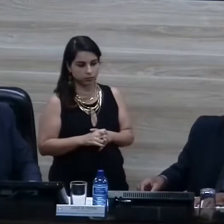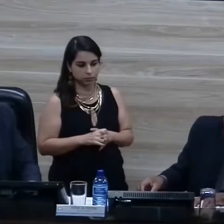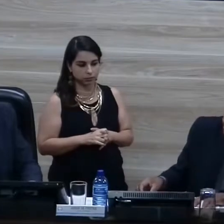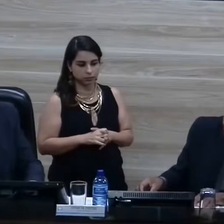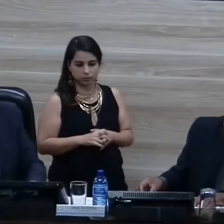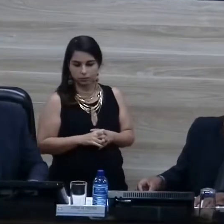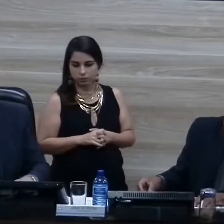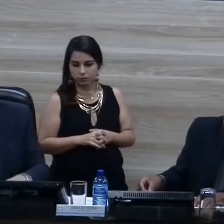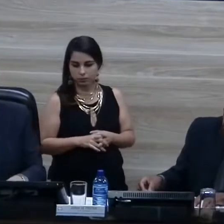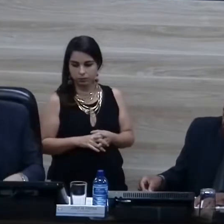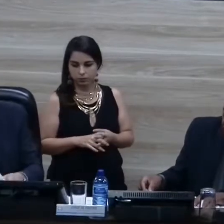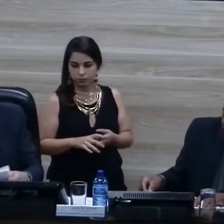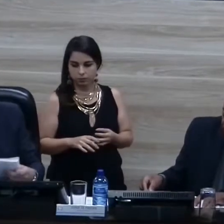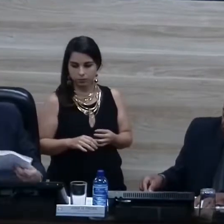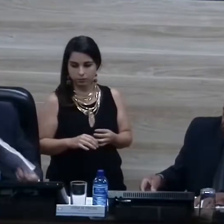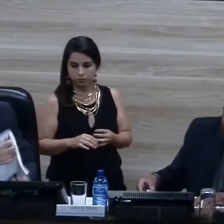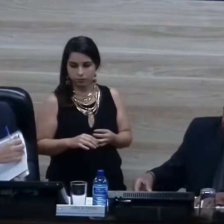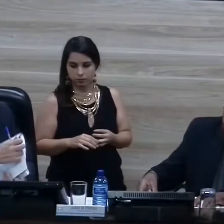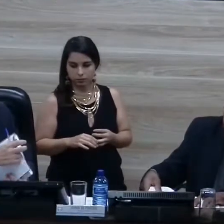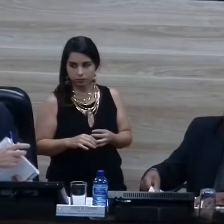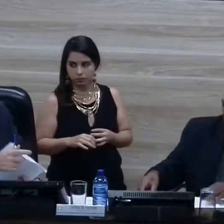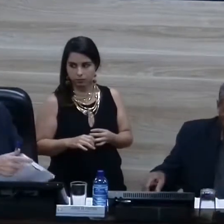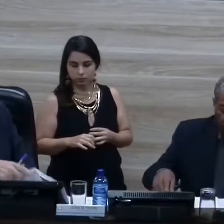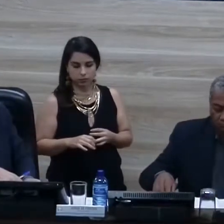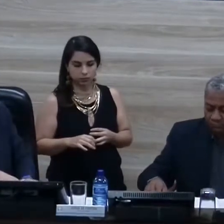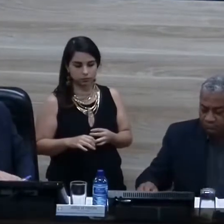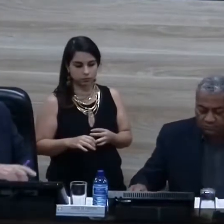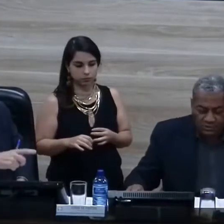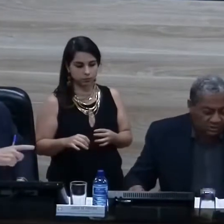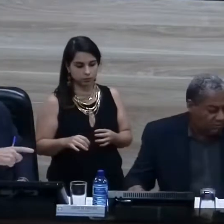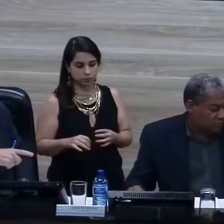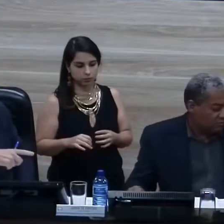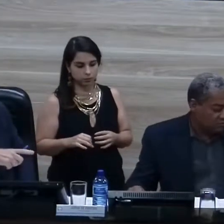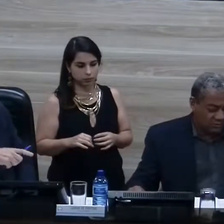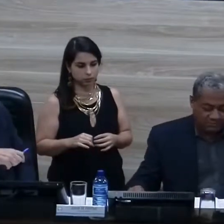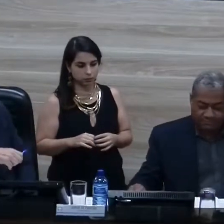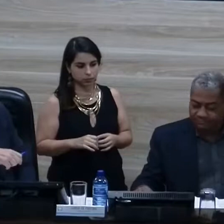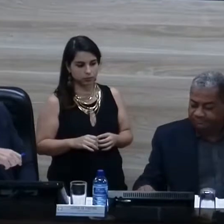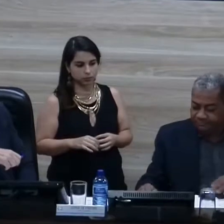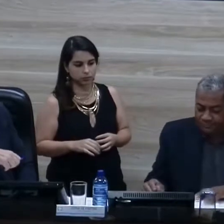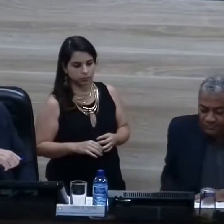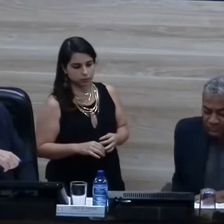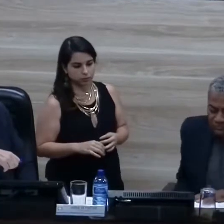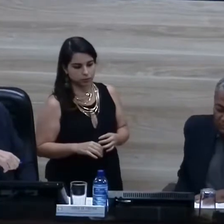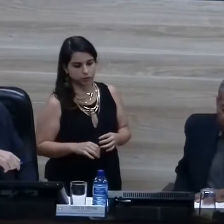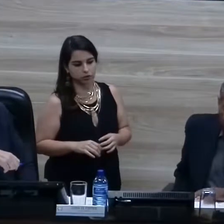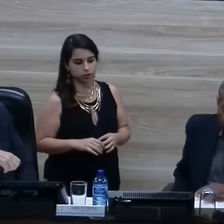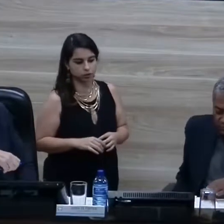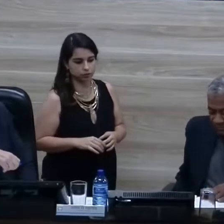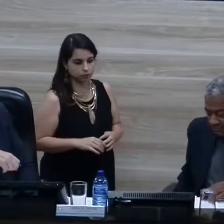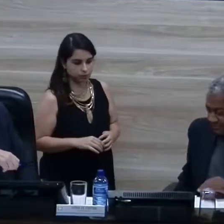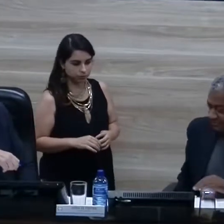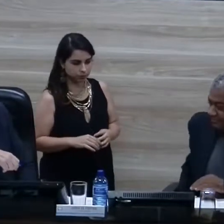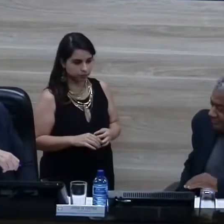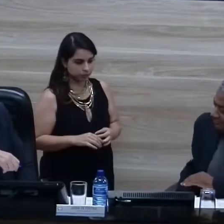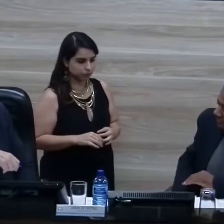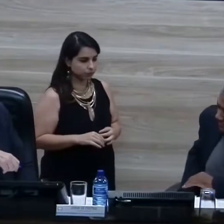lida. A matéria a ser lida... Pois não, vereador.